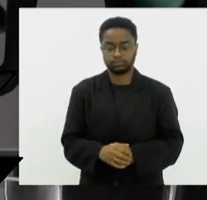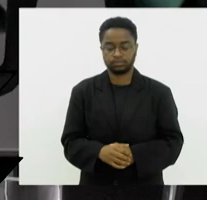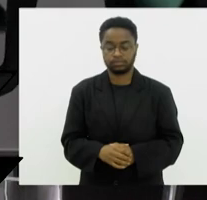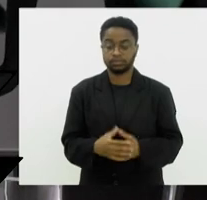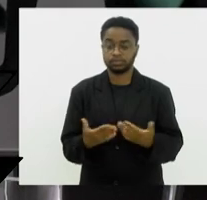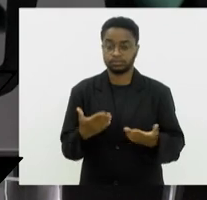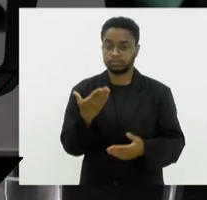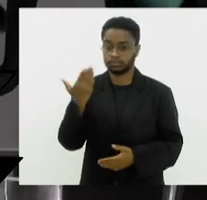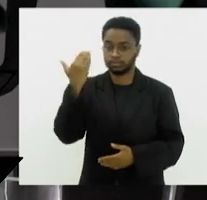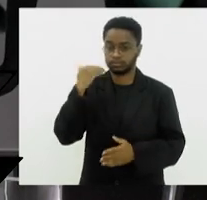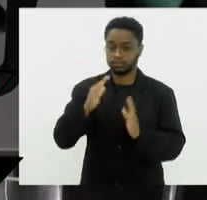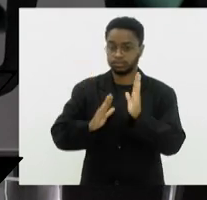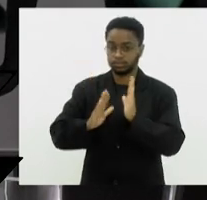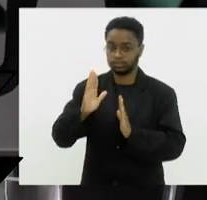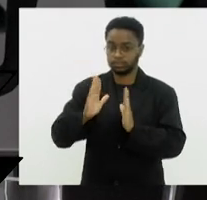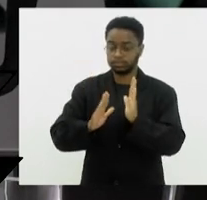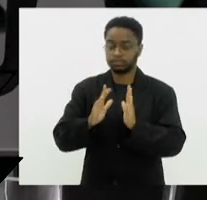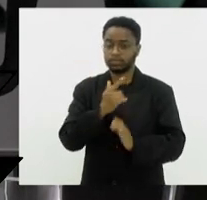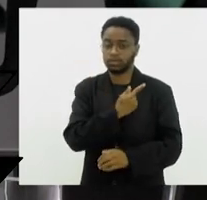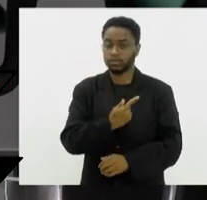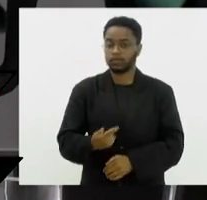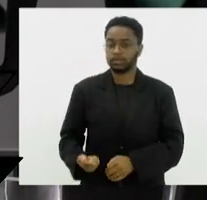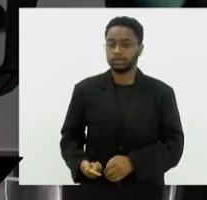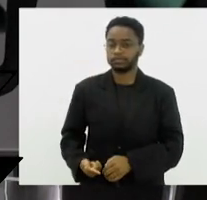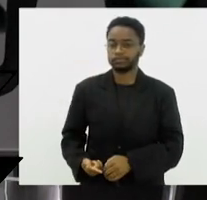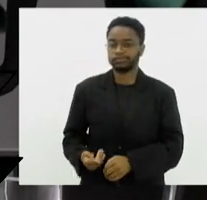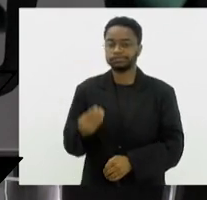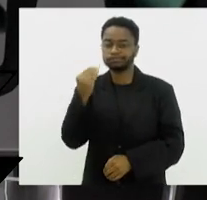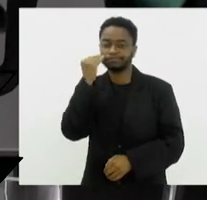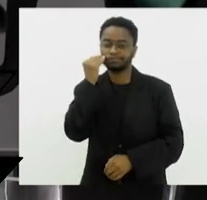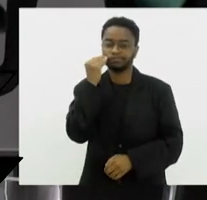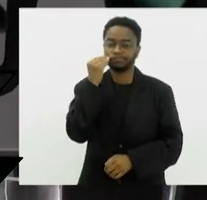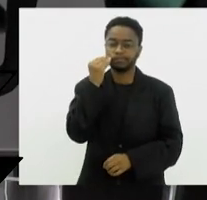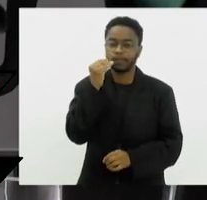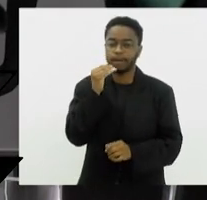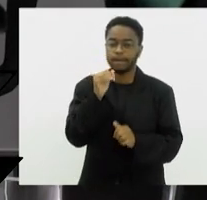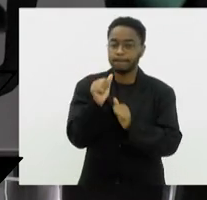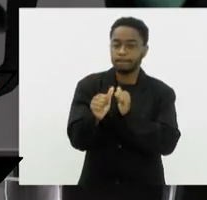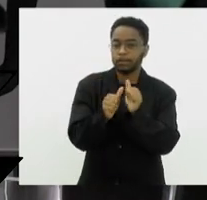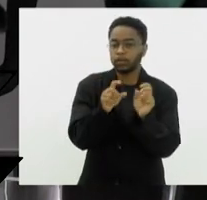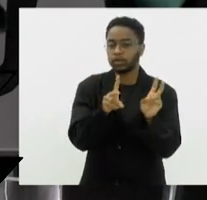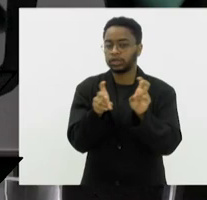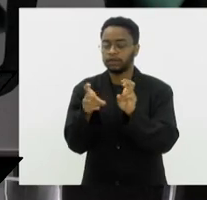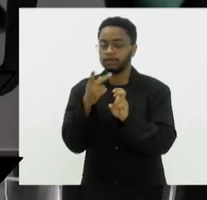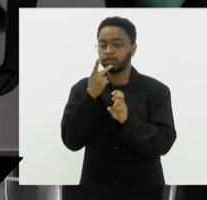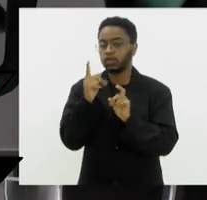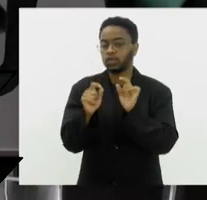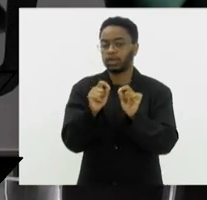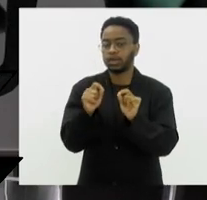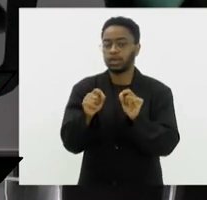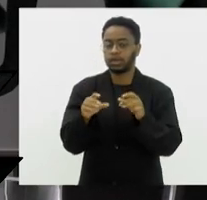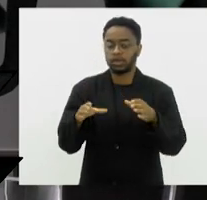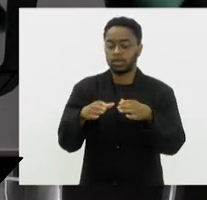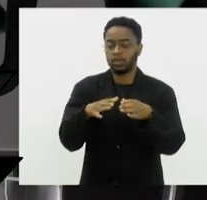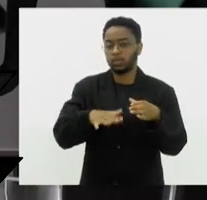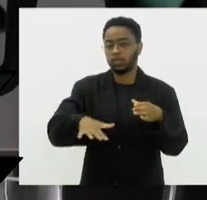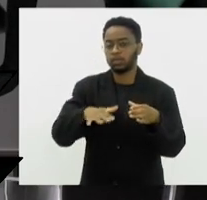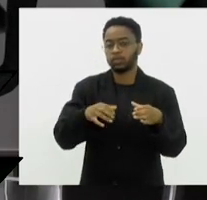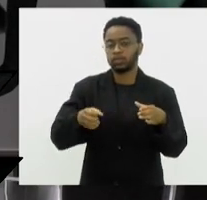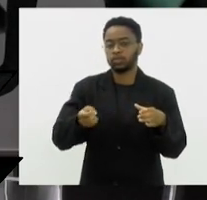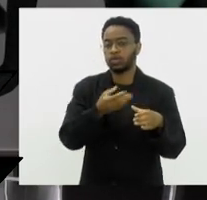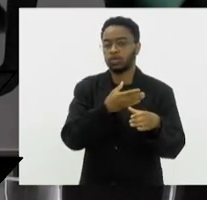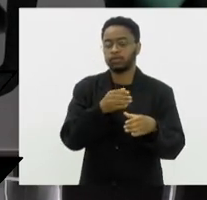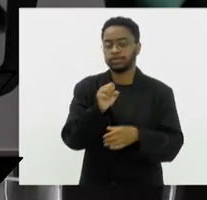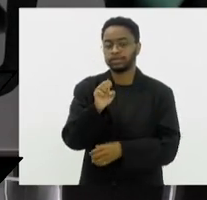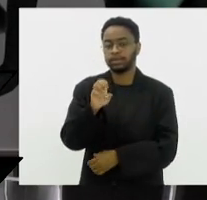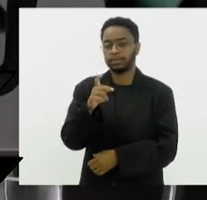oportunidade, o governo do Estado saiu pela tangente, dizendo que o conjunto Nova Sepitiba foi construído pelo governo do